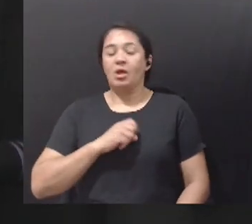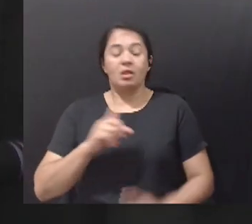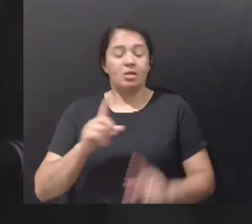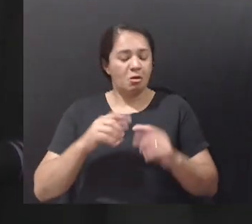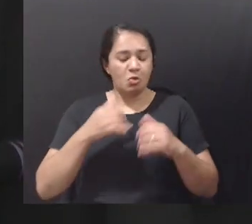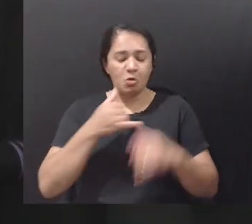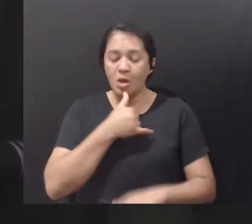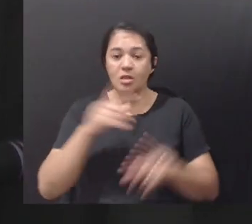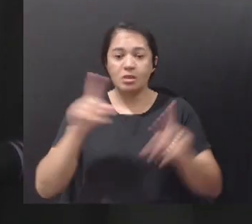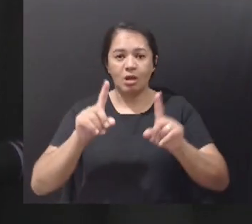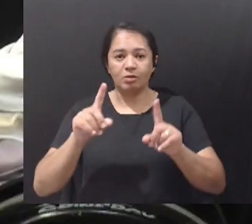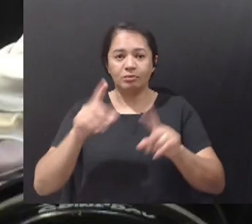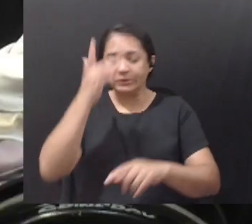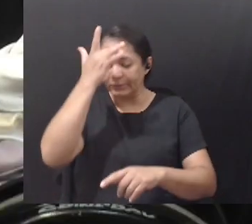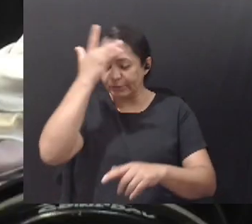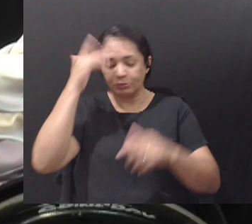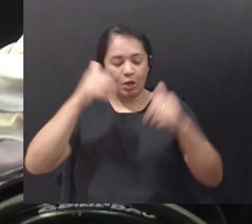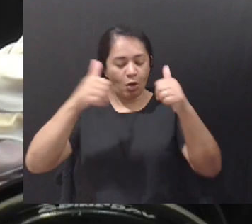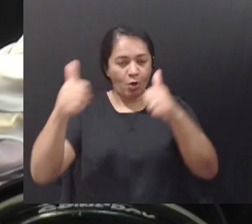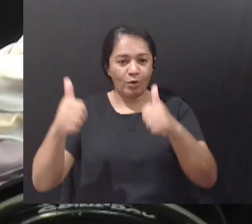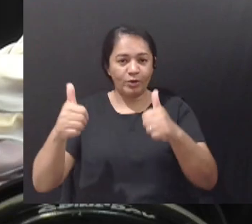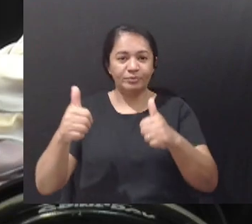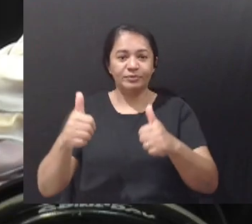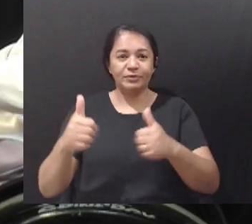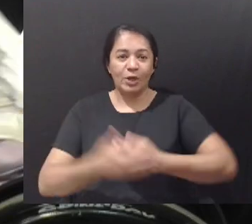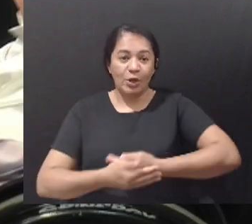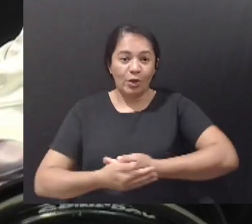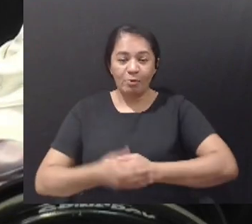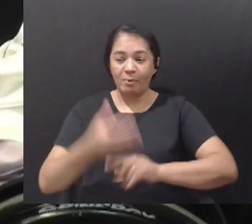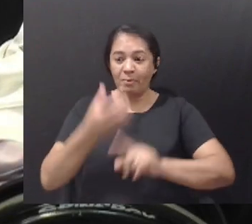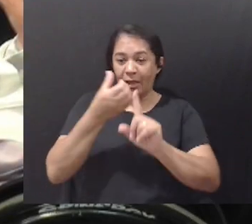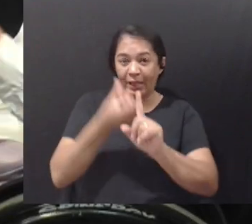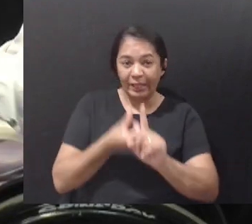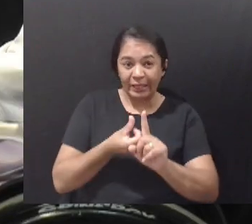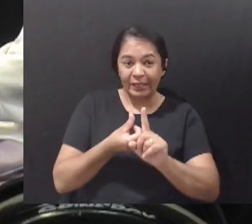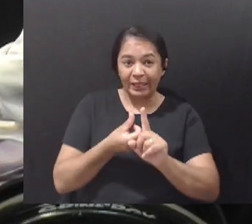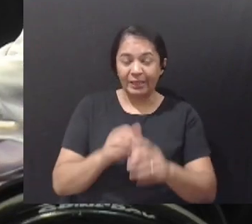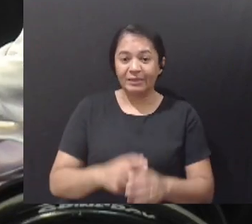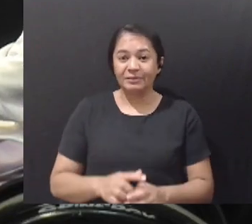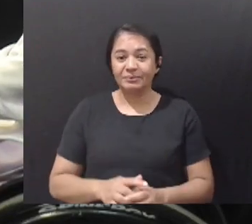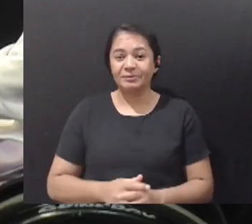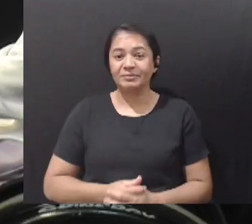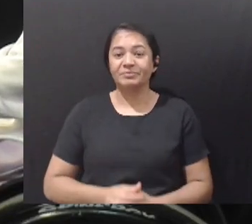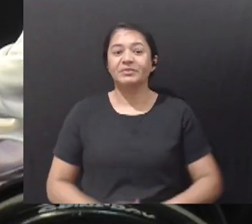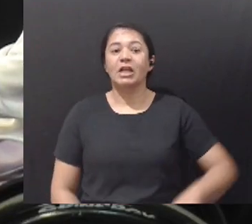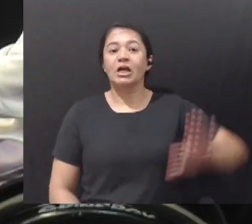nada disso. E aí, com o bebê com 6 meses, tá bom. Vou ser candidata a deputada. Tô saindo,